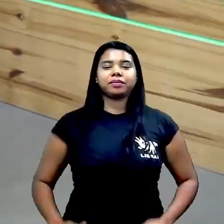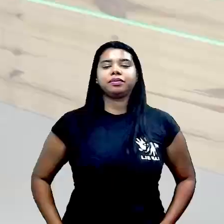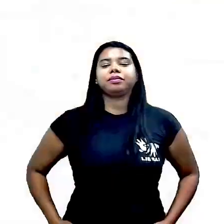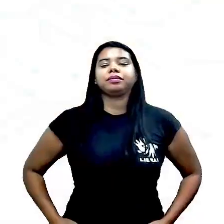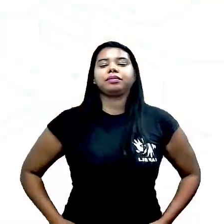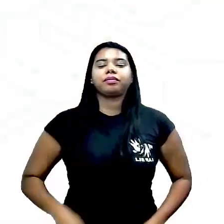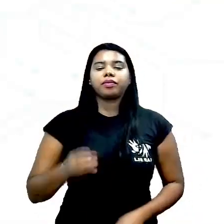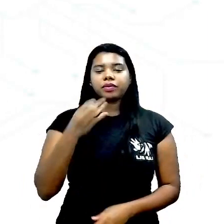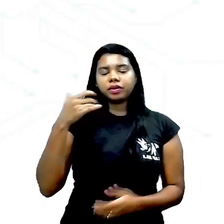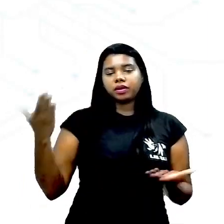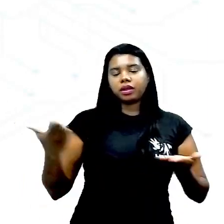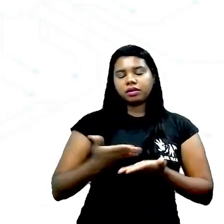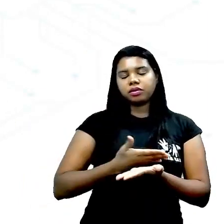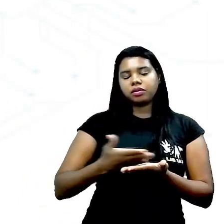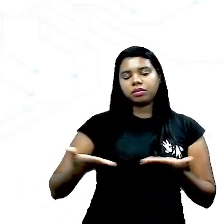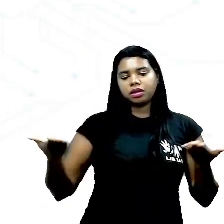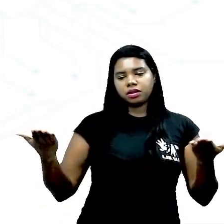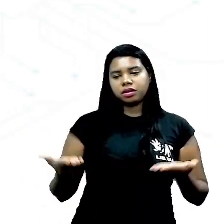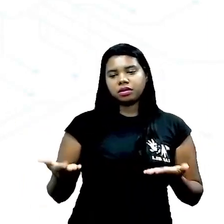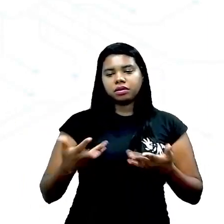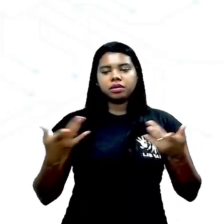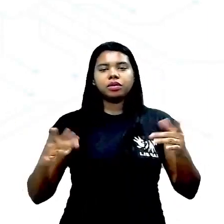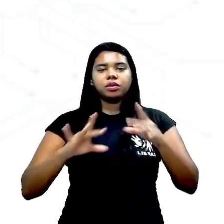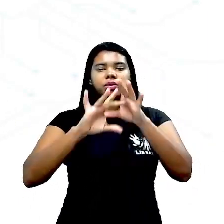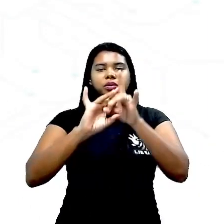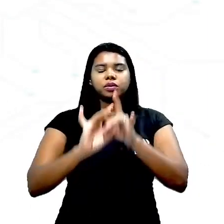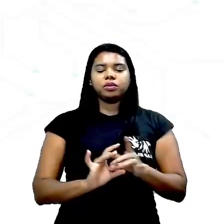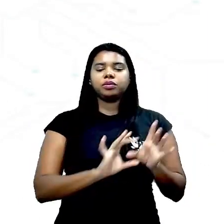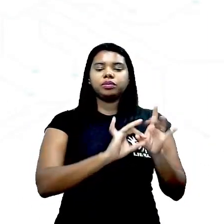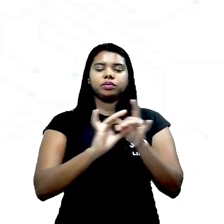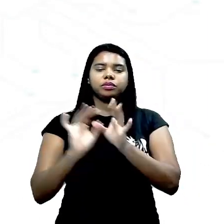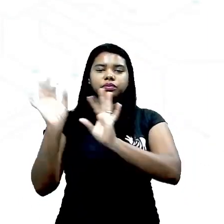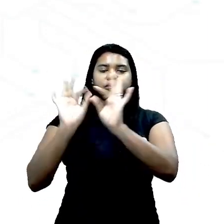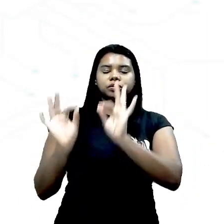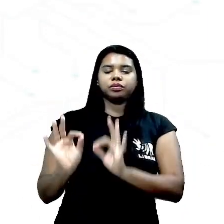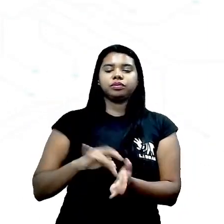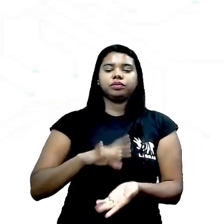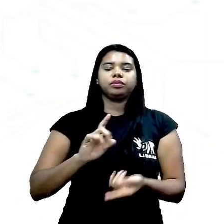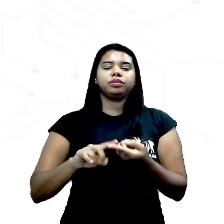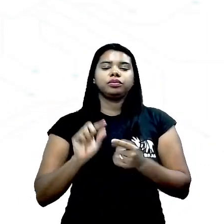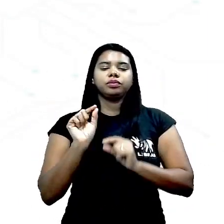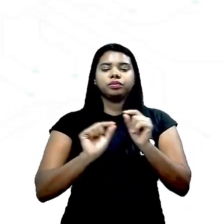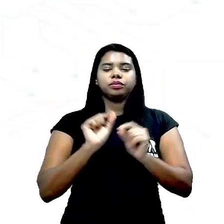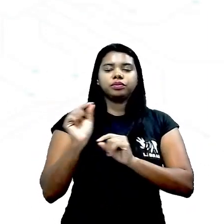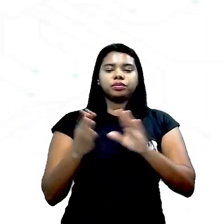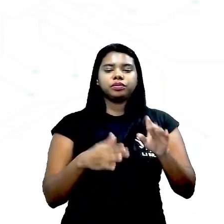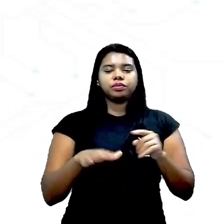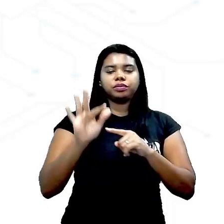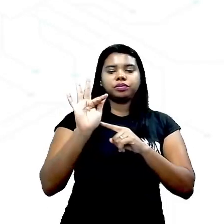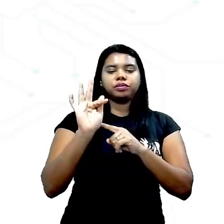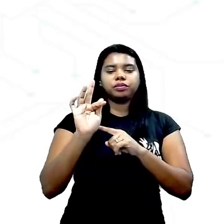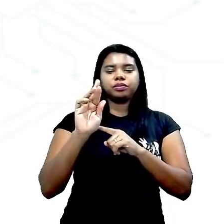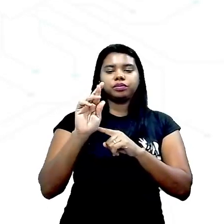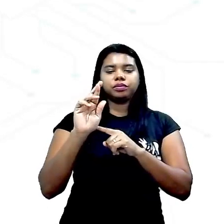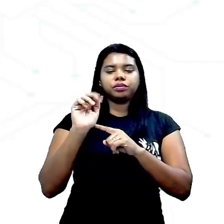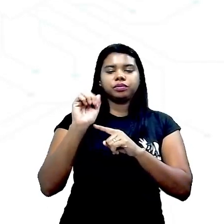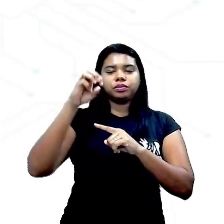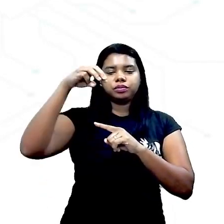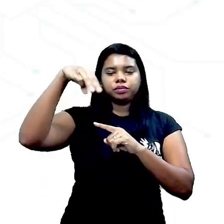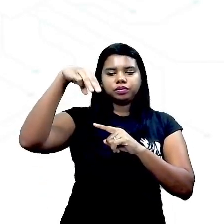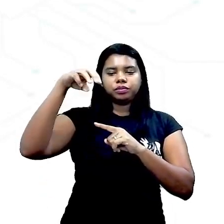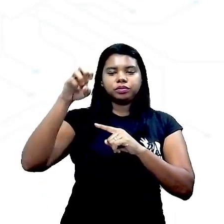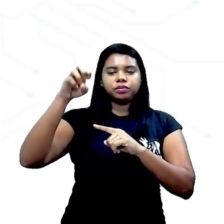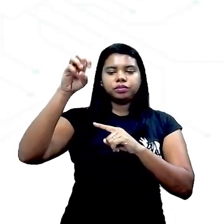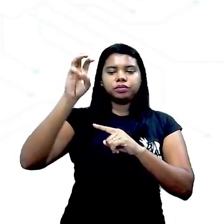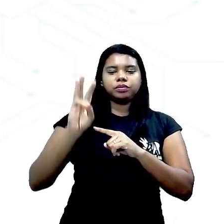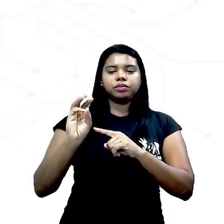Bom, aí a gente começa a entrar em outro conteúdo, né, em outras definições, que é o framework. Existe uma confusão e vocês